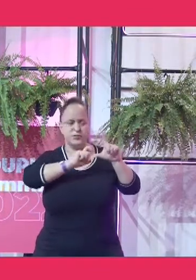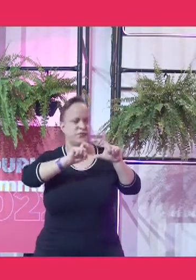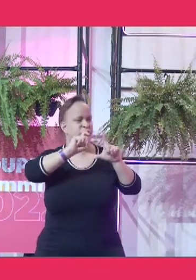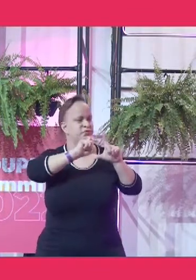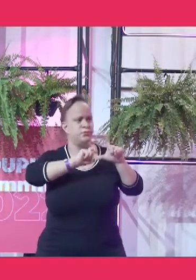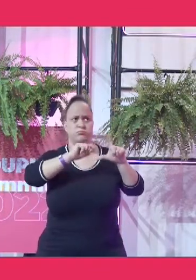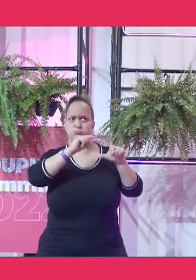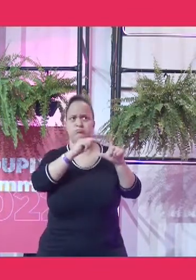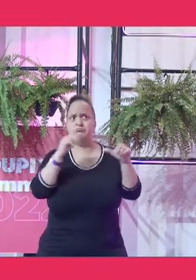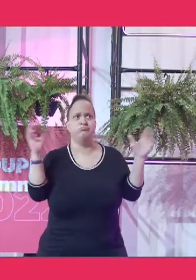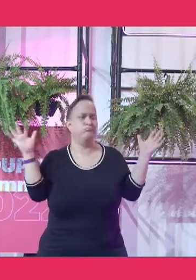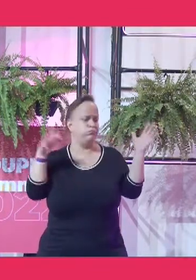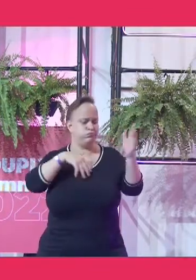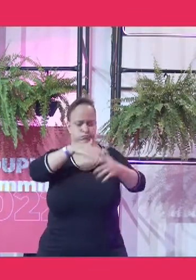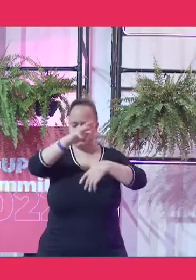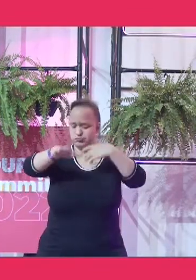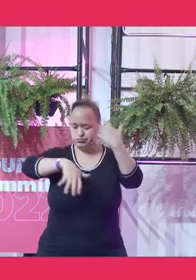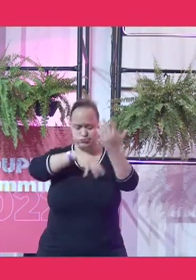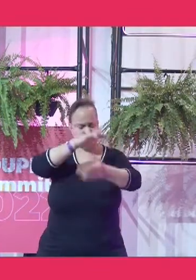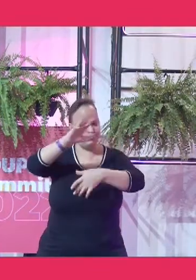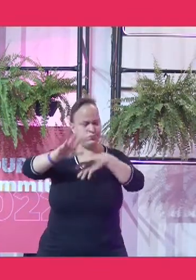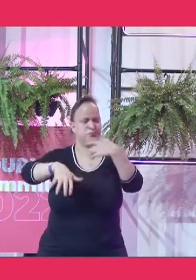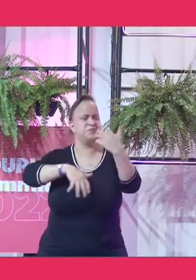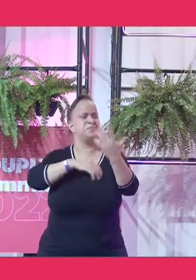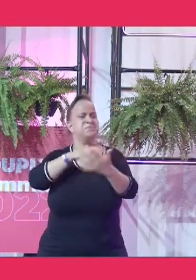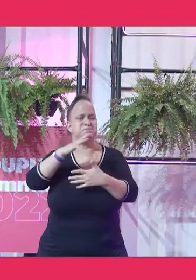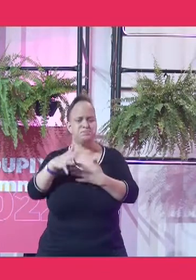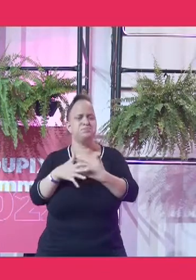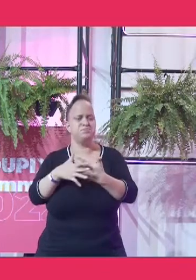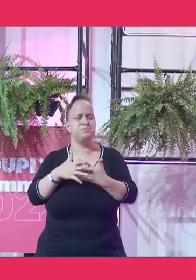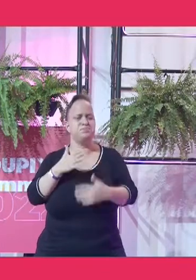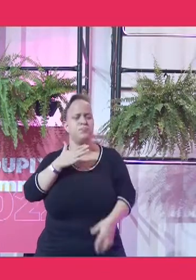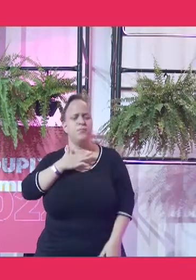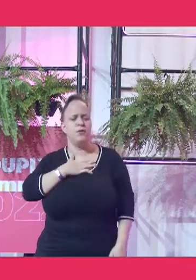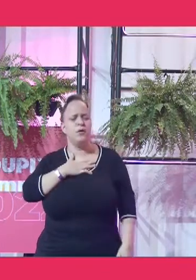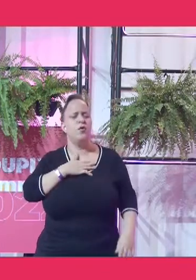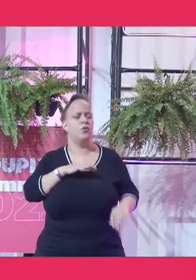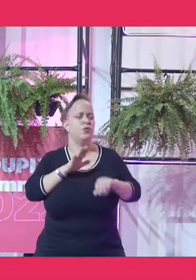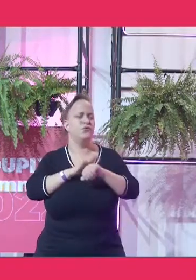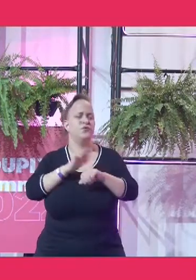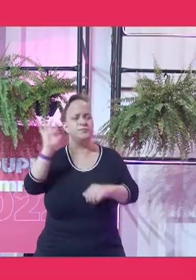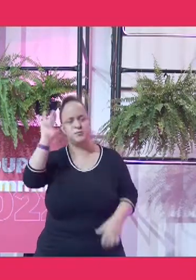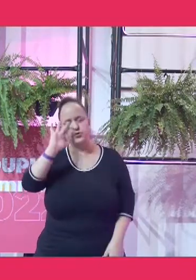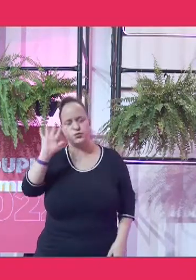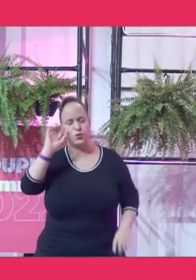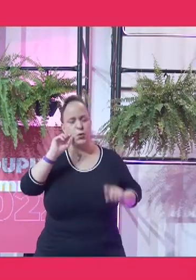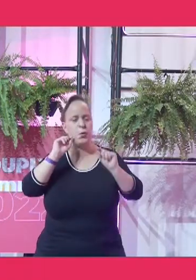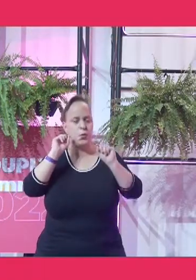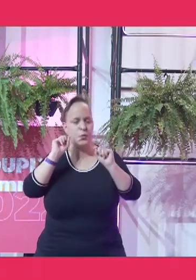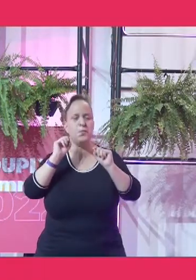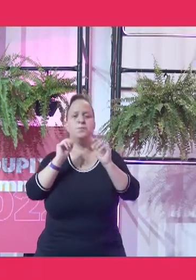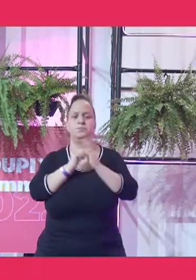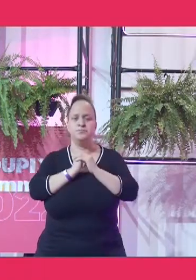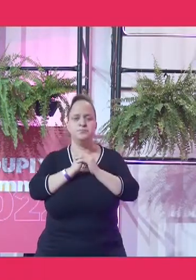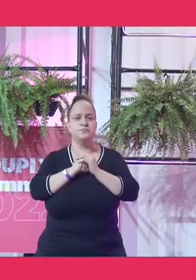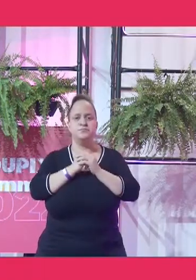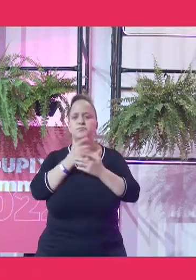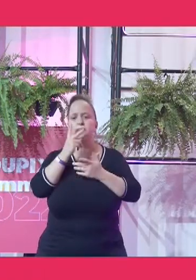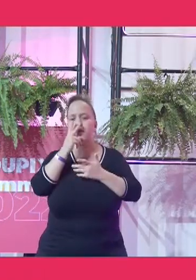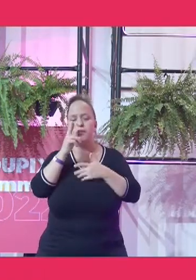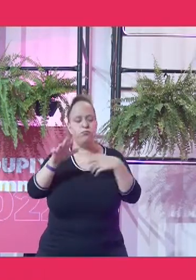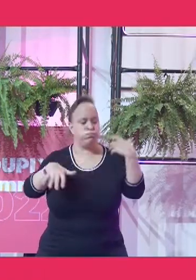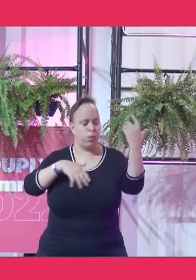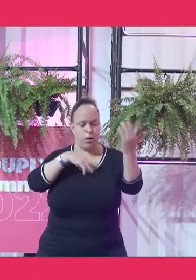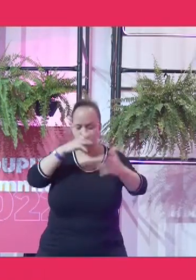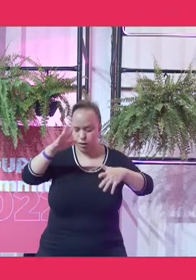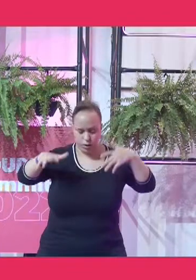verdadeiro apocalipse. Eu gosto de fazer assim, um exercício imaginativo bem simples. Eu amo a expressão olho do furacão, porque